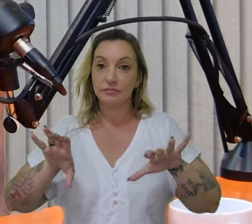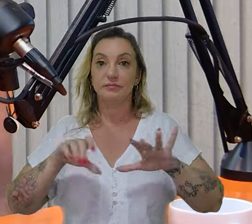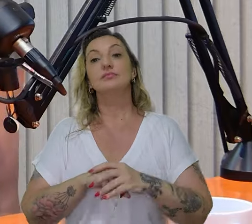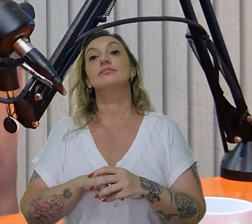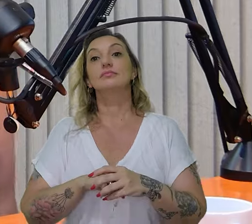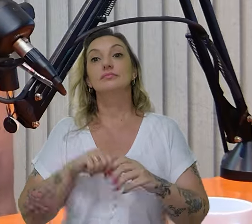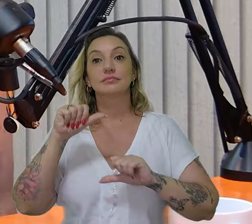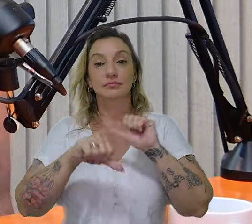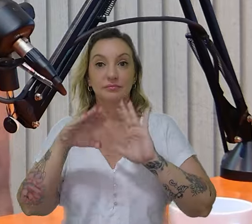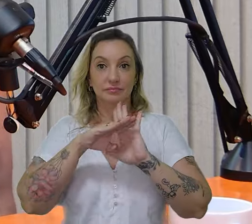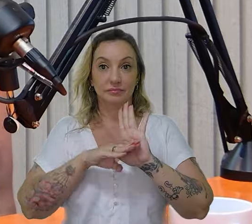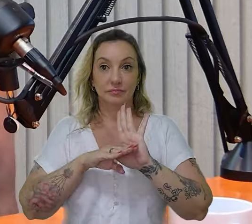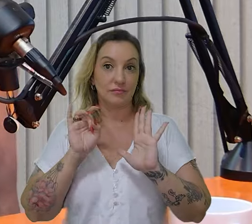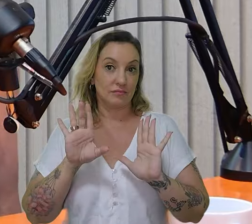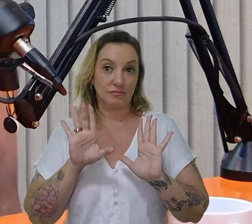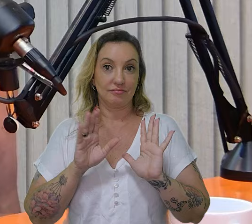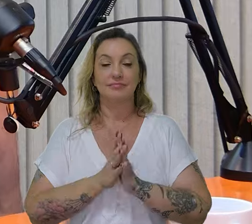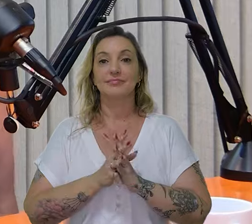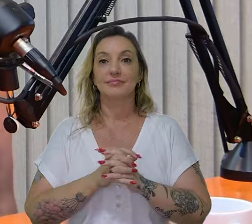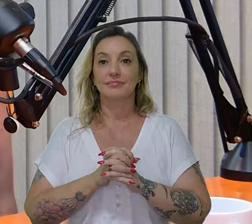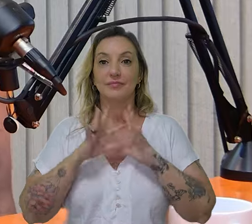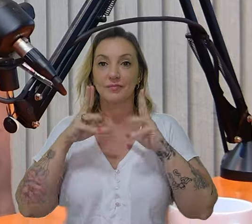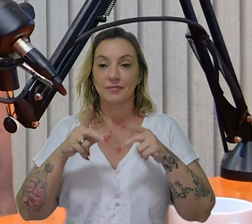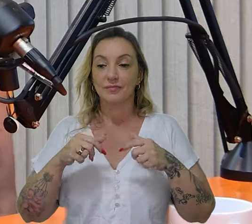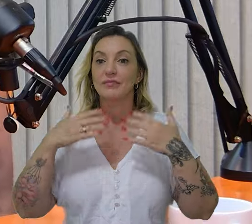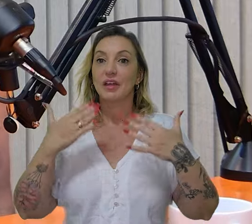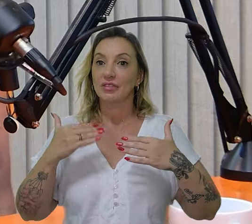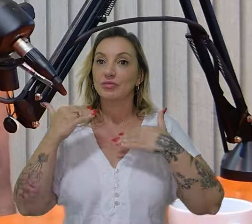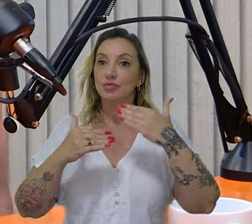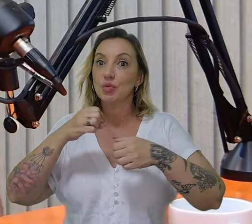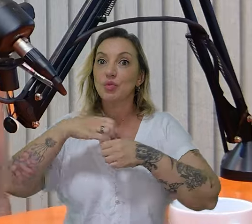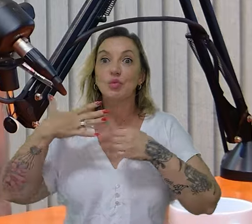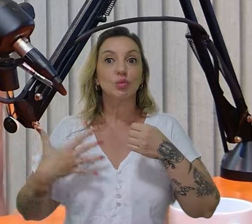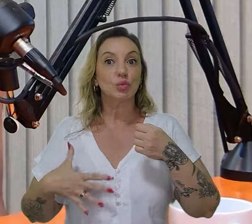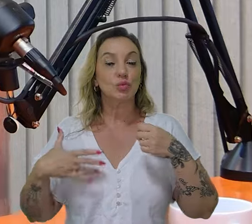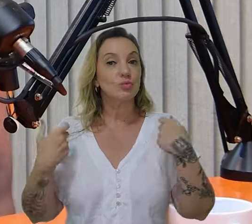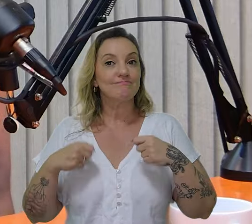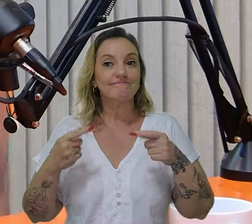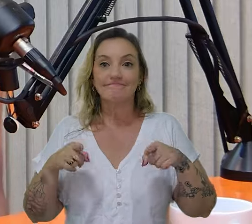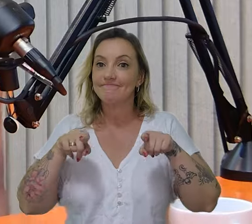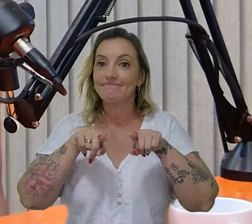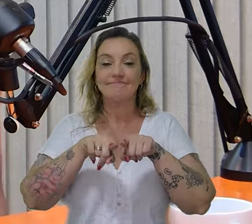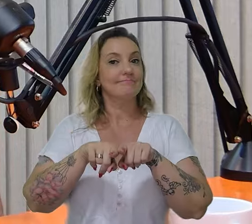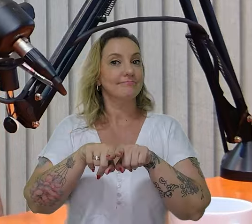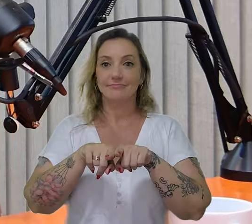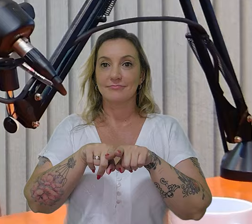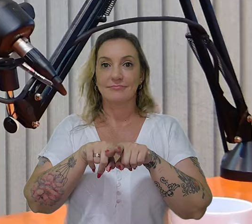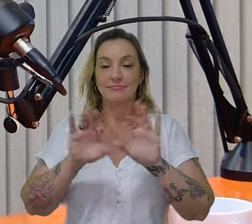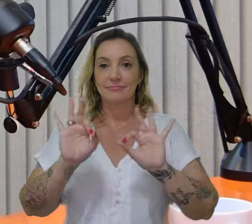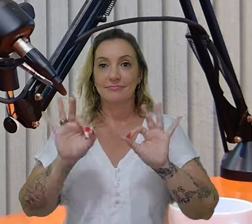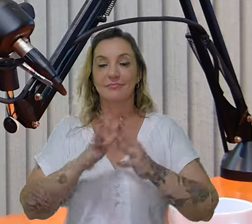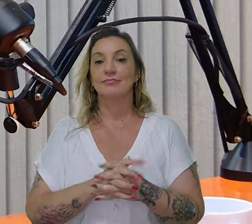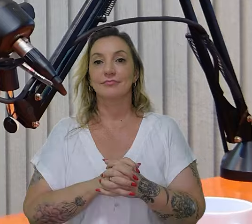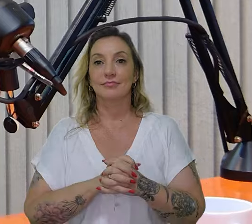ele virou um programa por si só de tanto que ele já tem conteúdo ele não precisa mais ser uma um prolongamento de